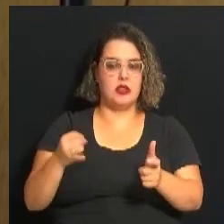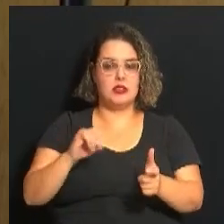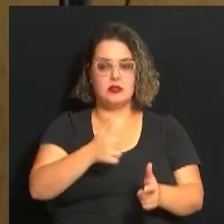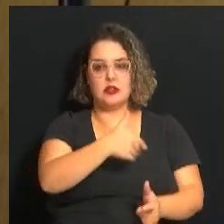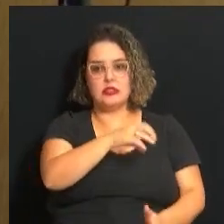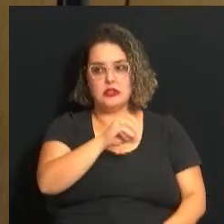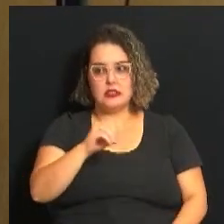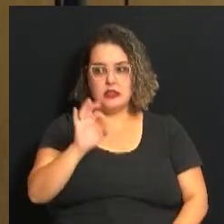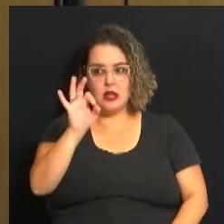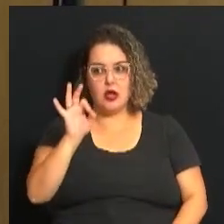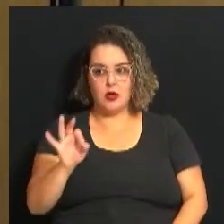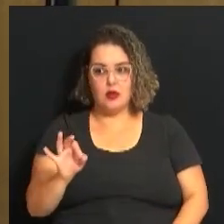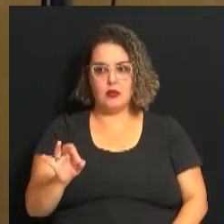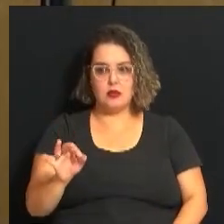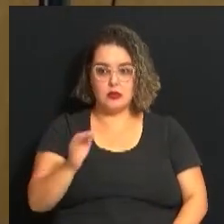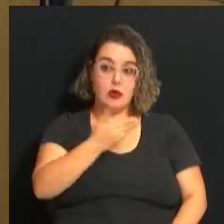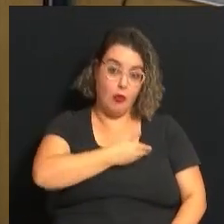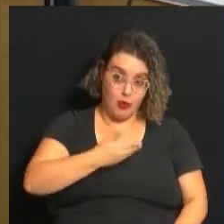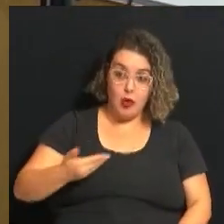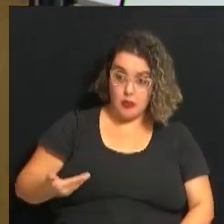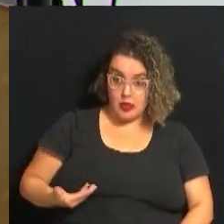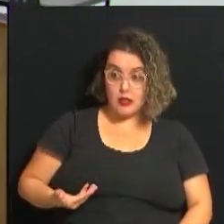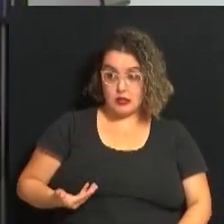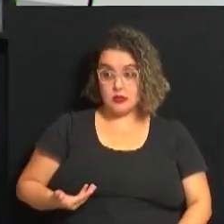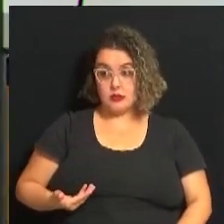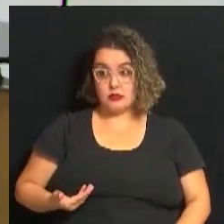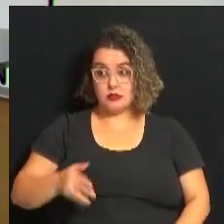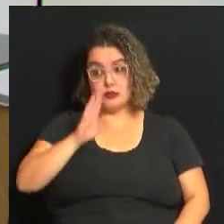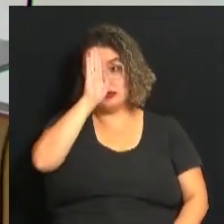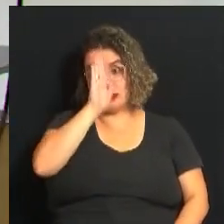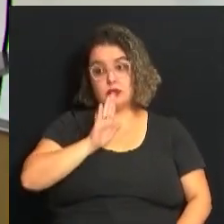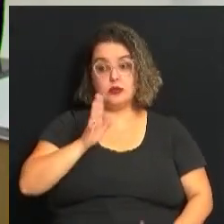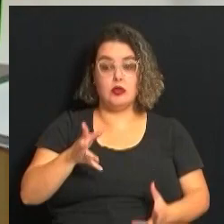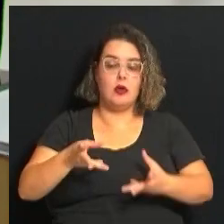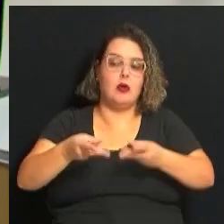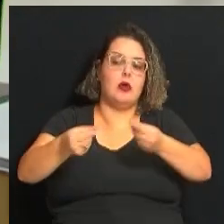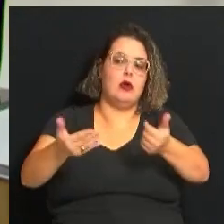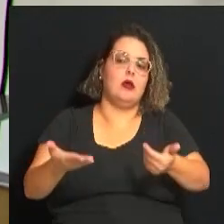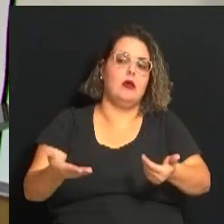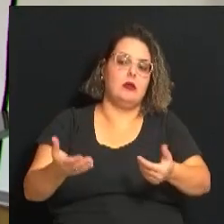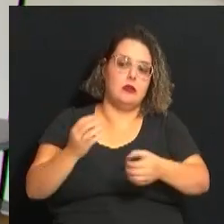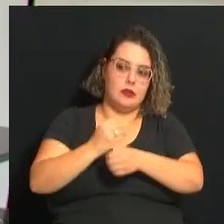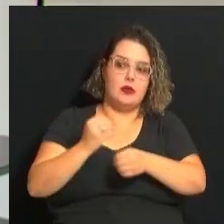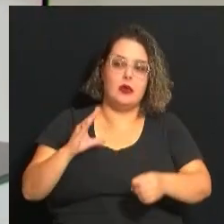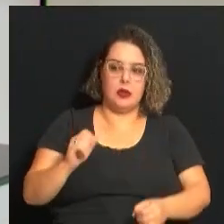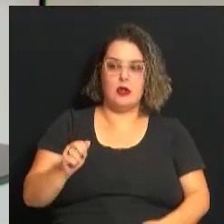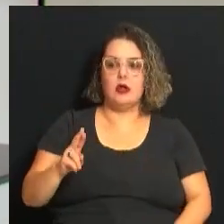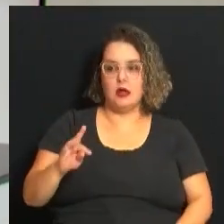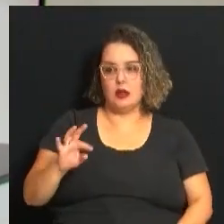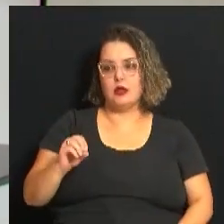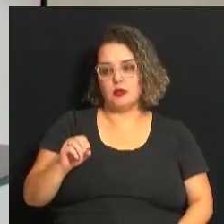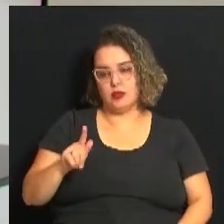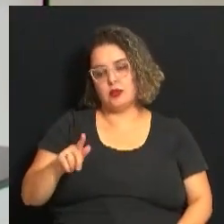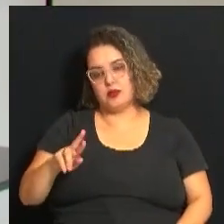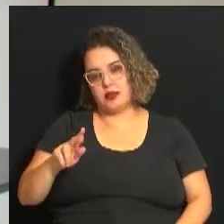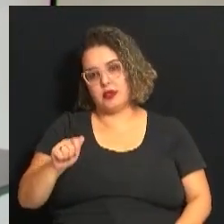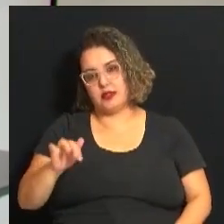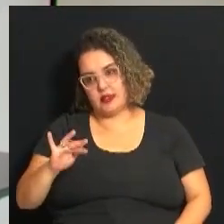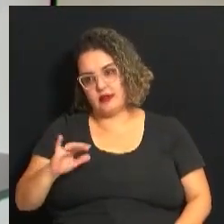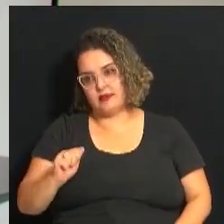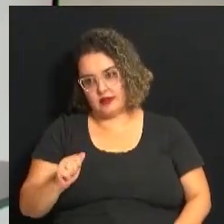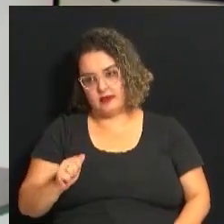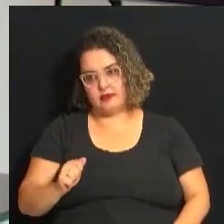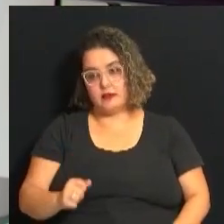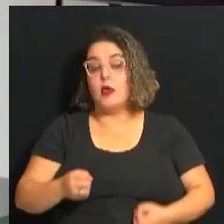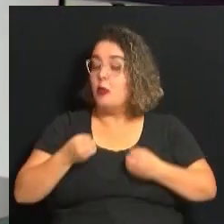100%, são universidades públicas, né, gratuitas, de qualidade, que tem o curso de engenharia cartográfica e de agrimensura. Então, esse é uma boa